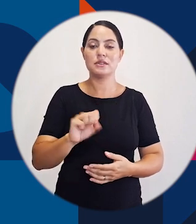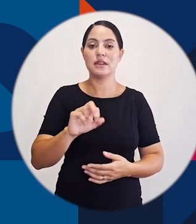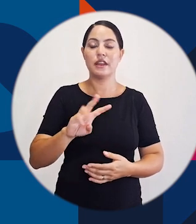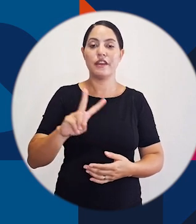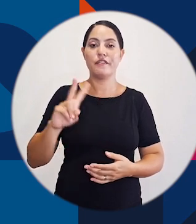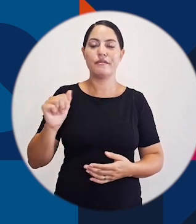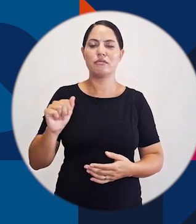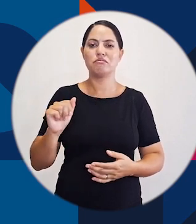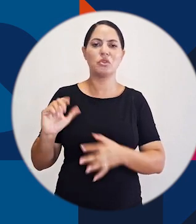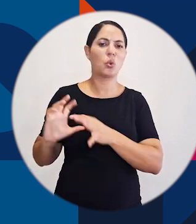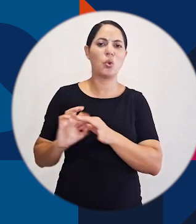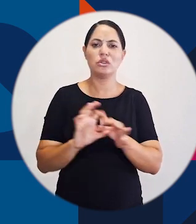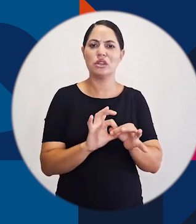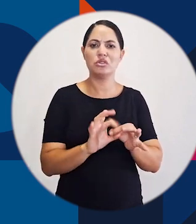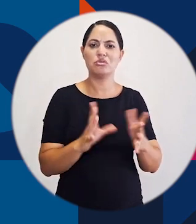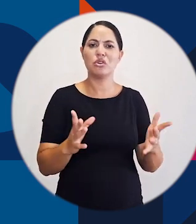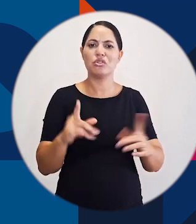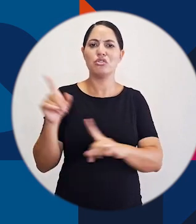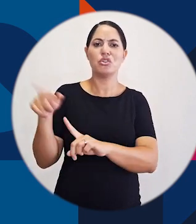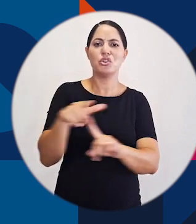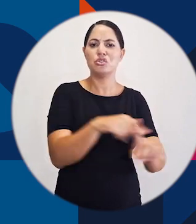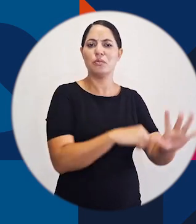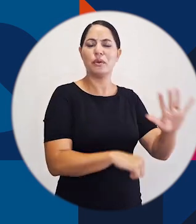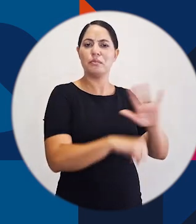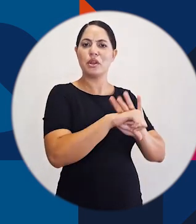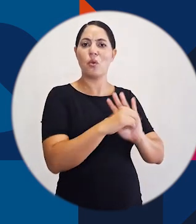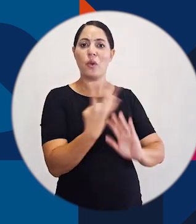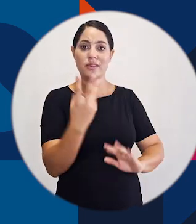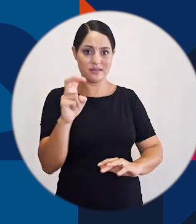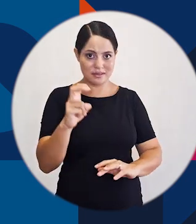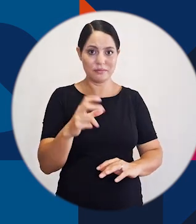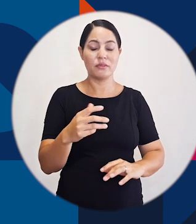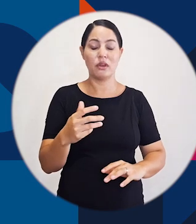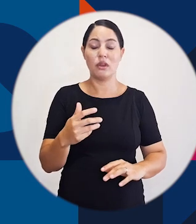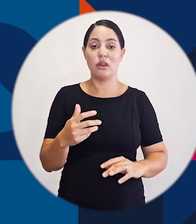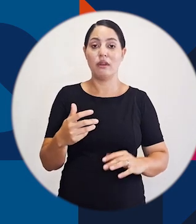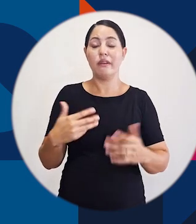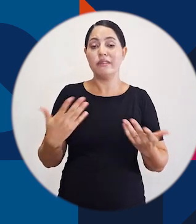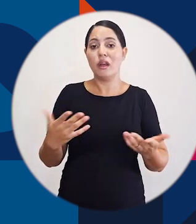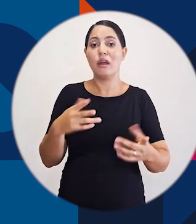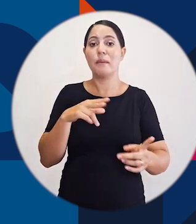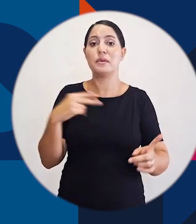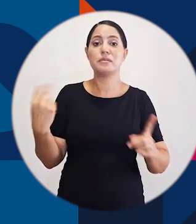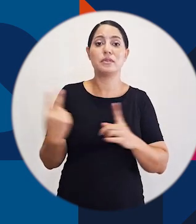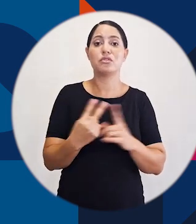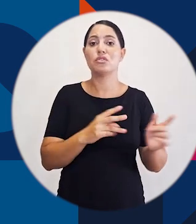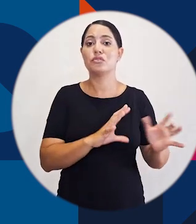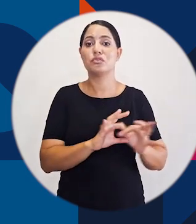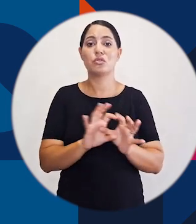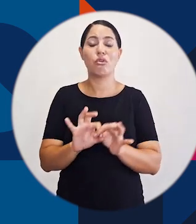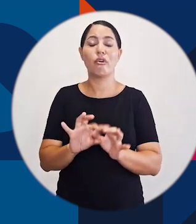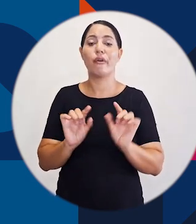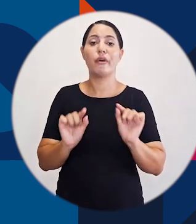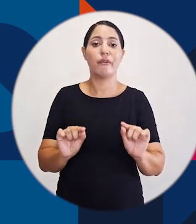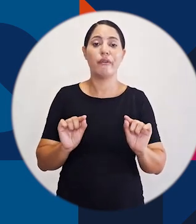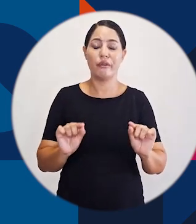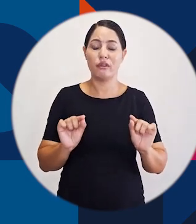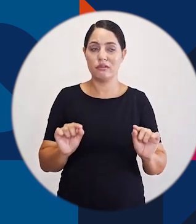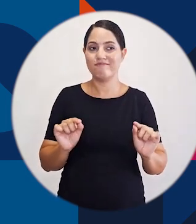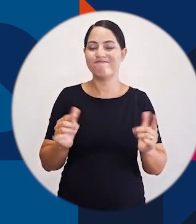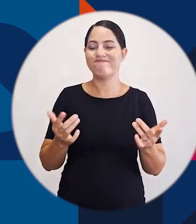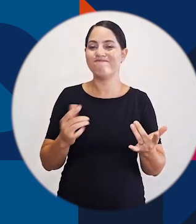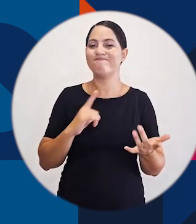45 tipificações de situações que, na visão desta